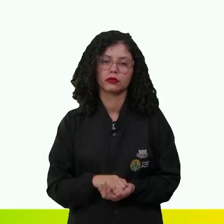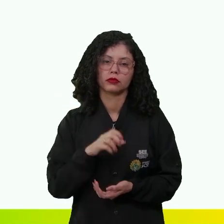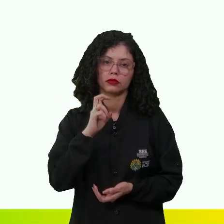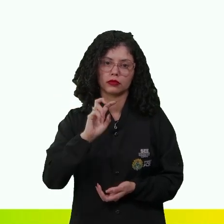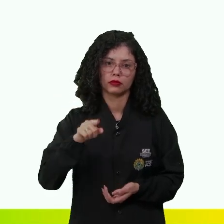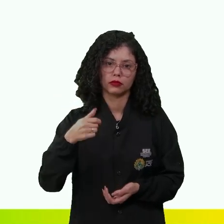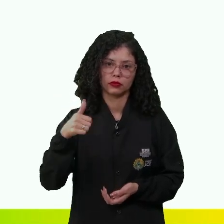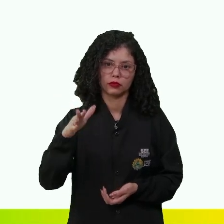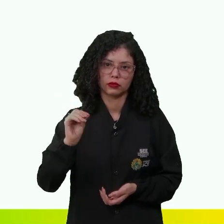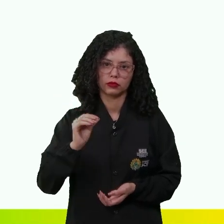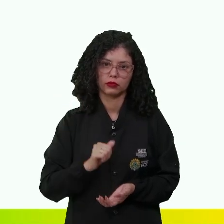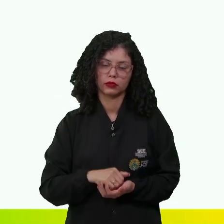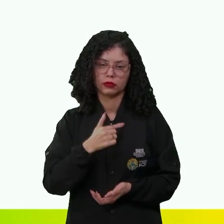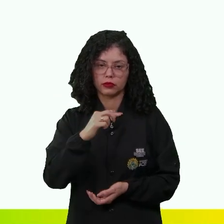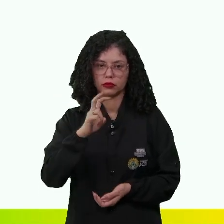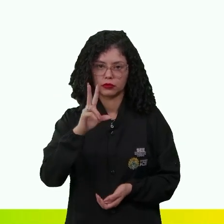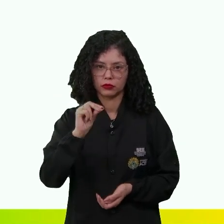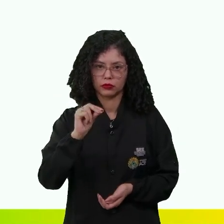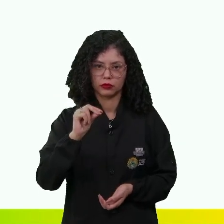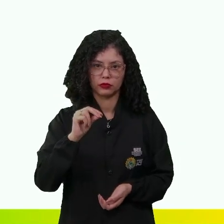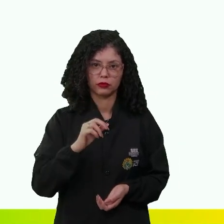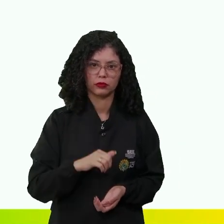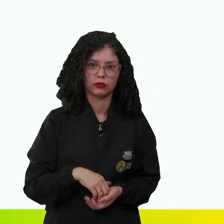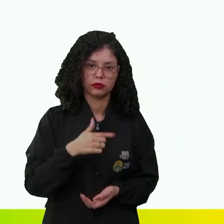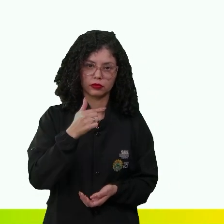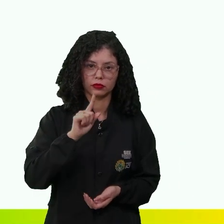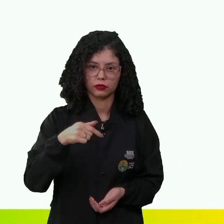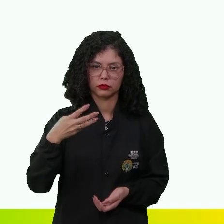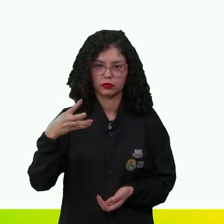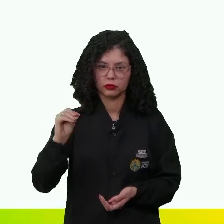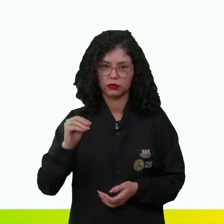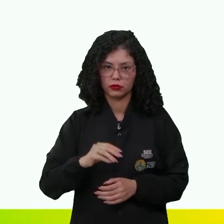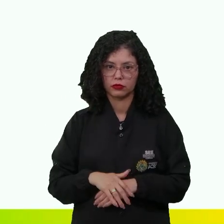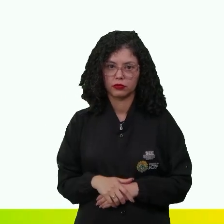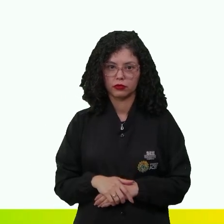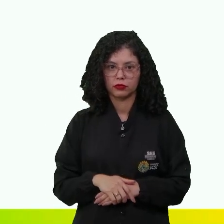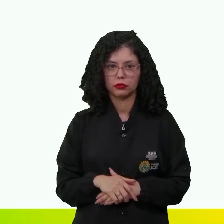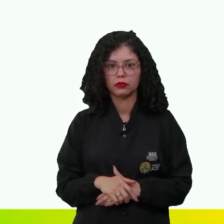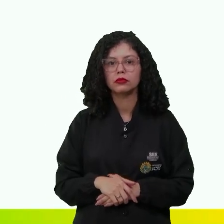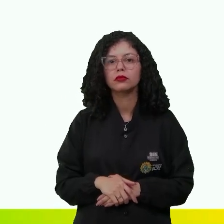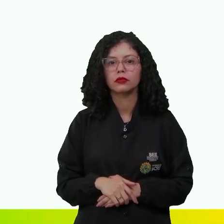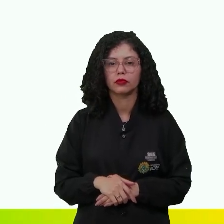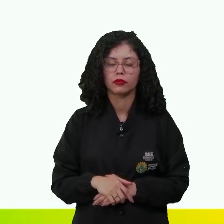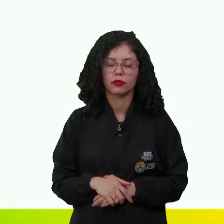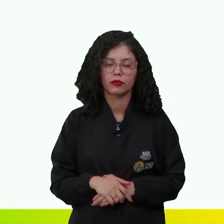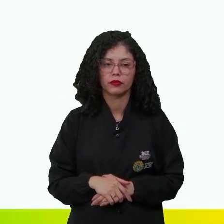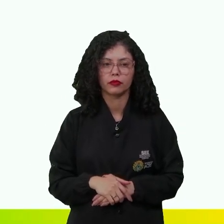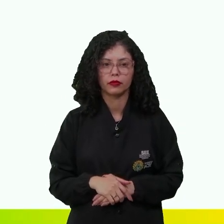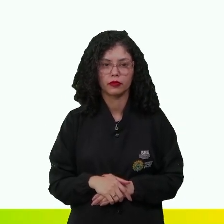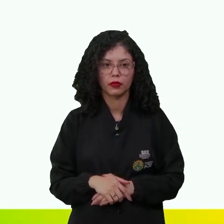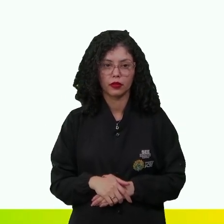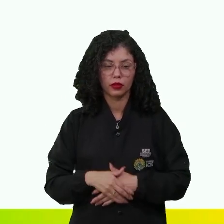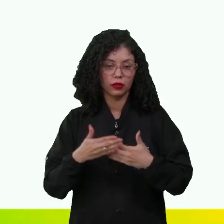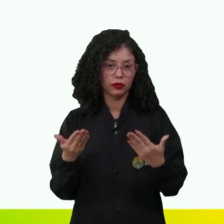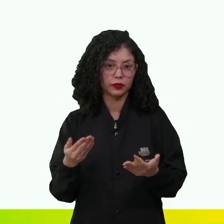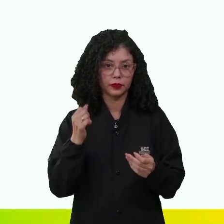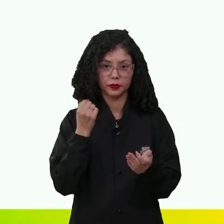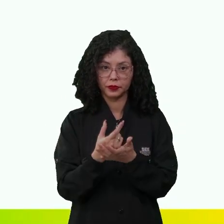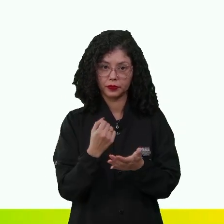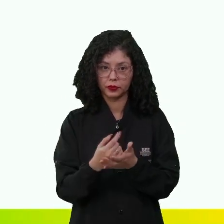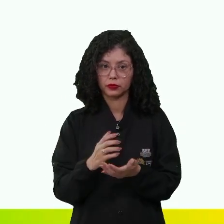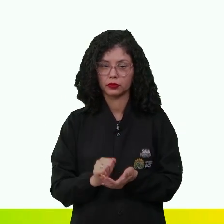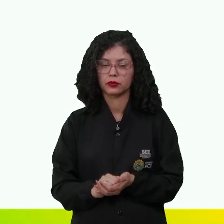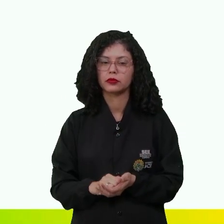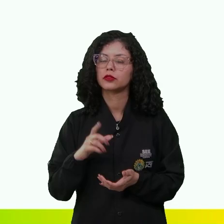R$ 5,10. 750 gramas, R$ 7,40. Renata pagará